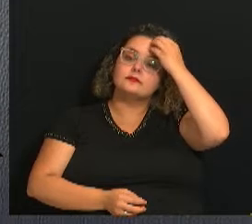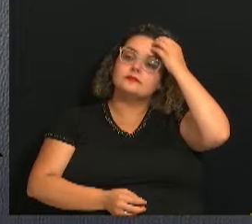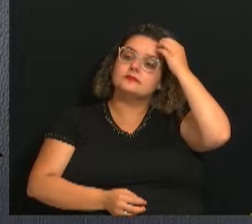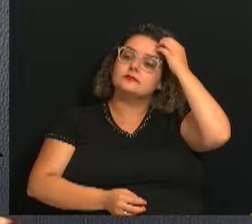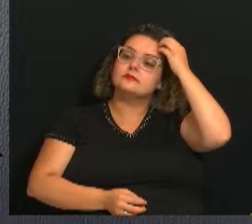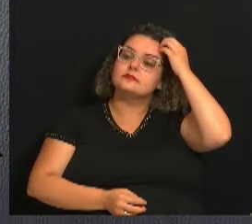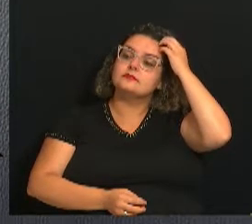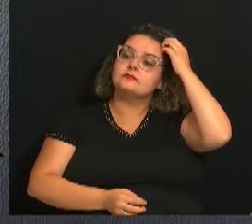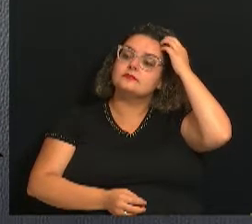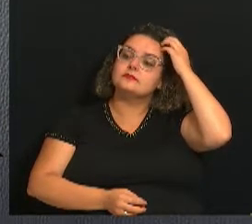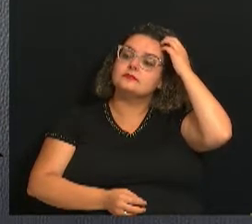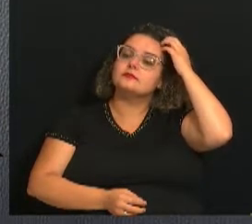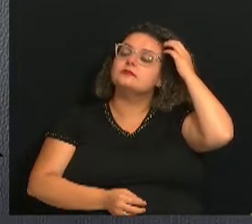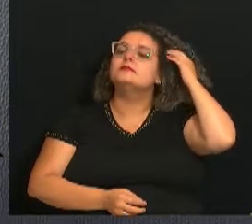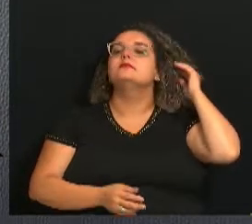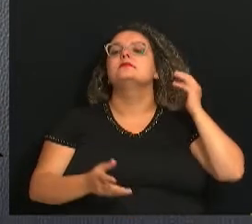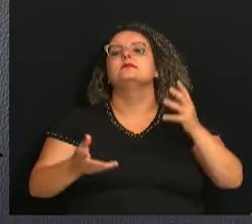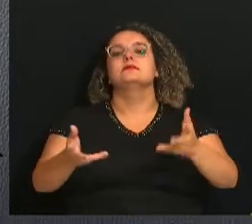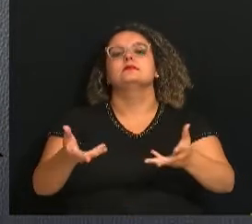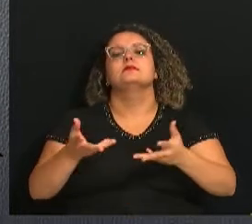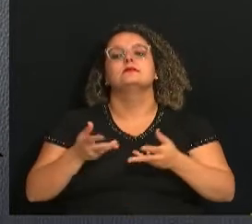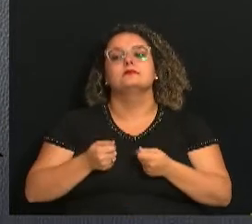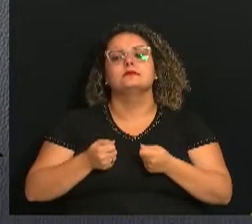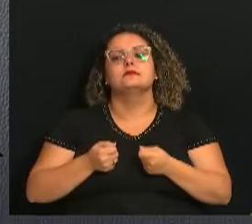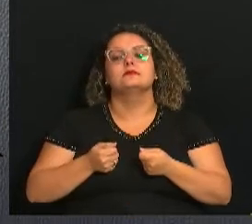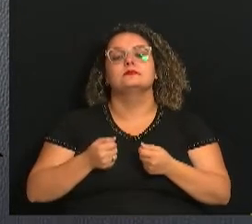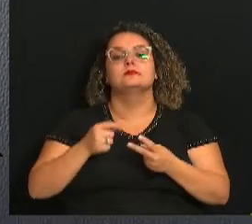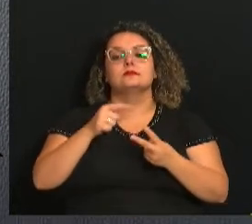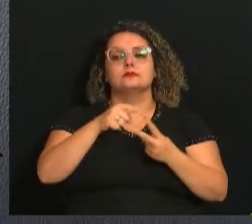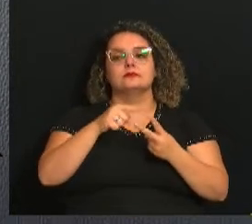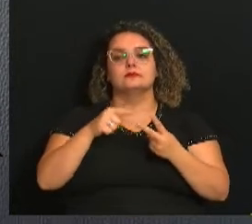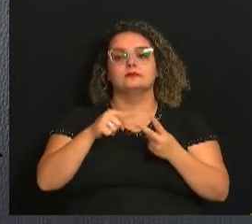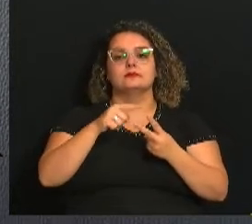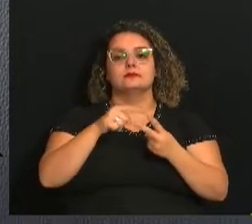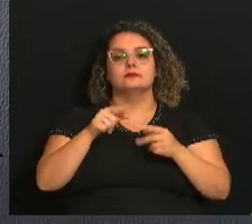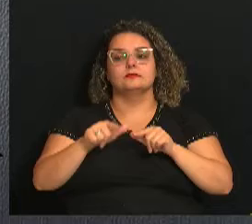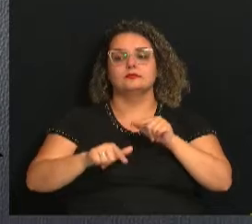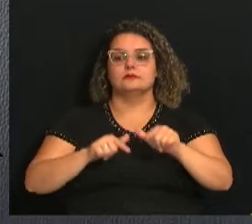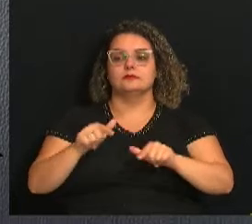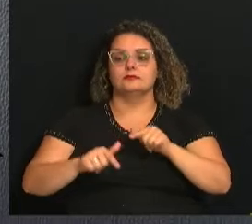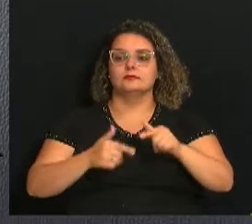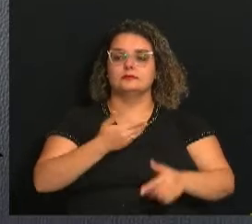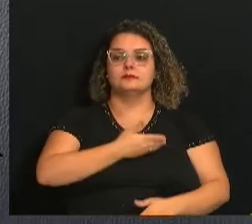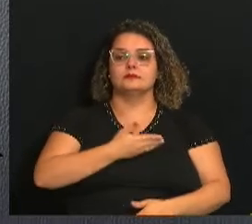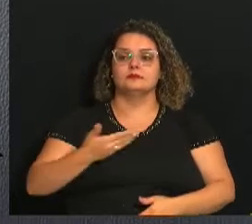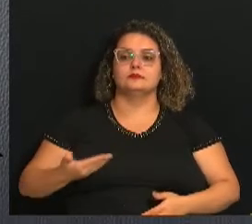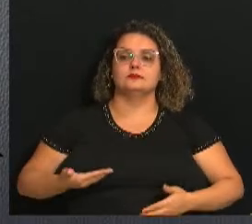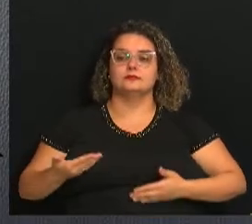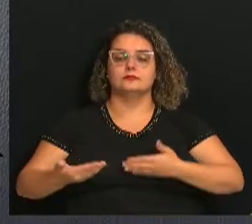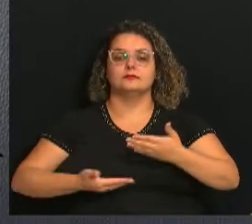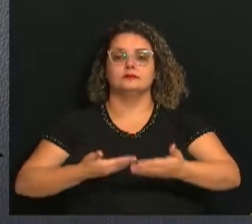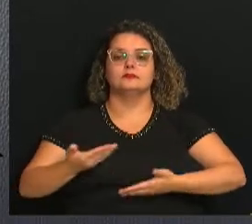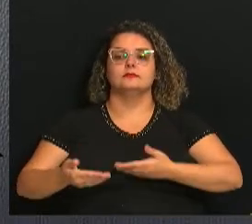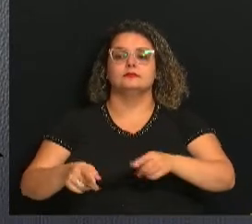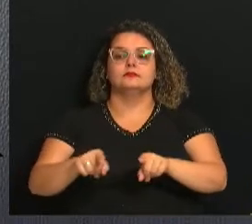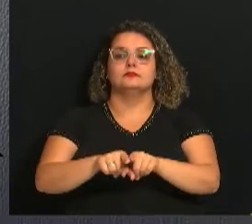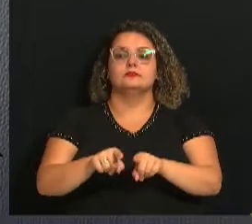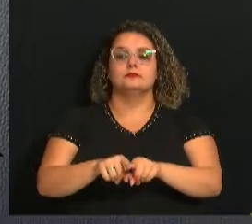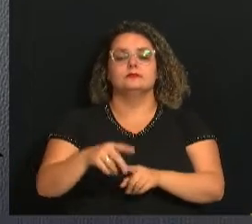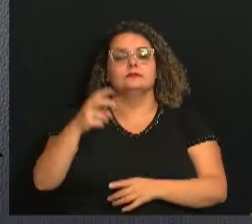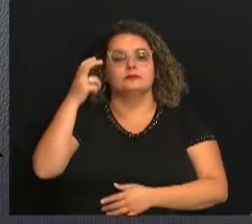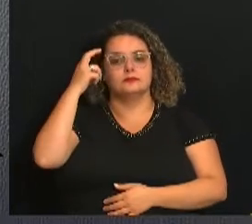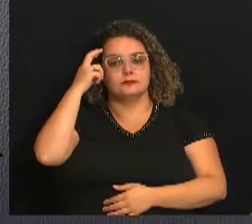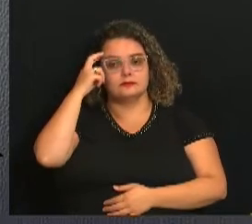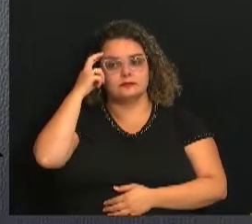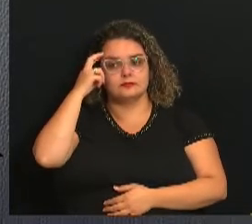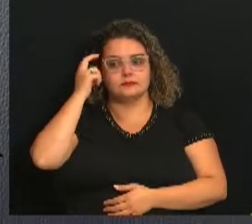hoje, nós convidamos dois trabalhadores, servidores públicos, também da área de cultura, que